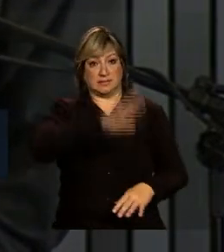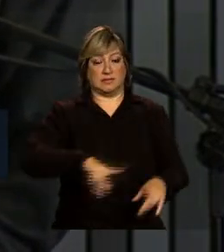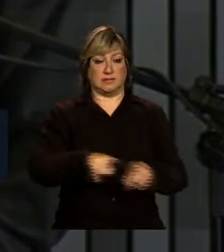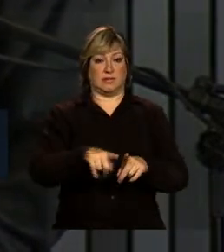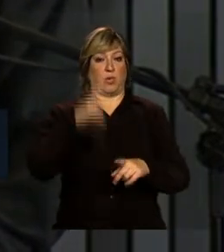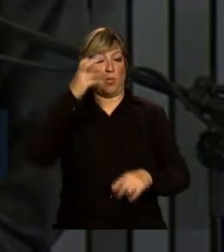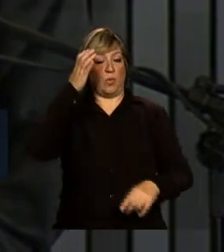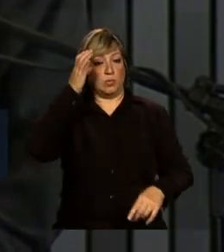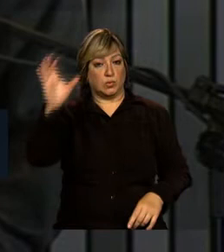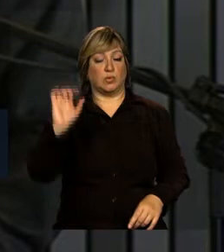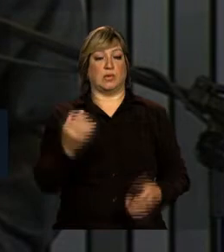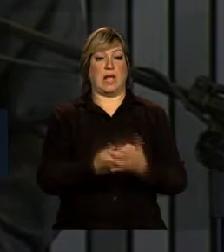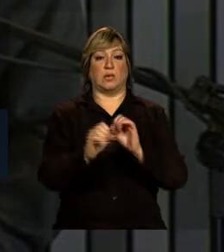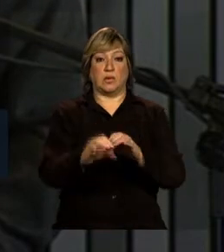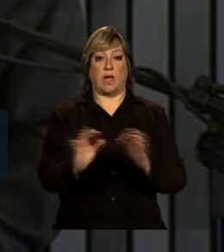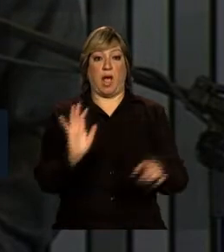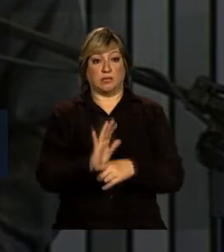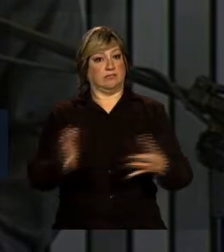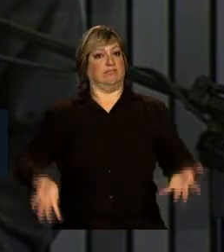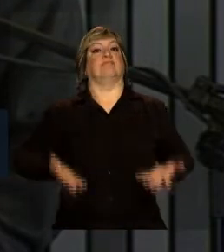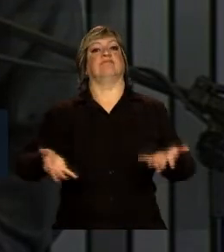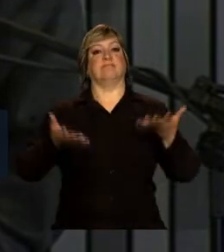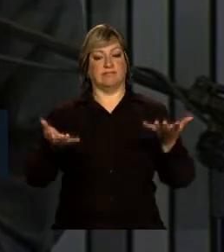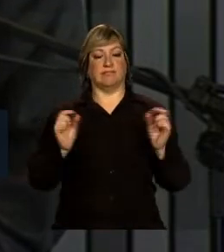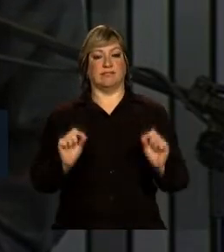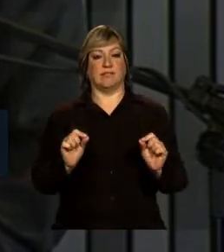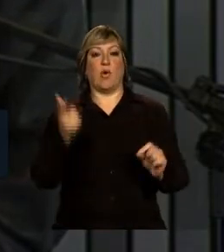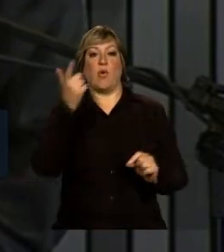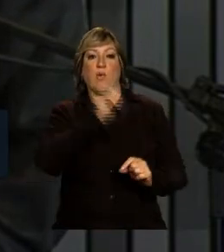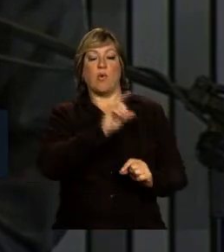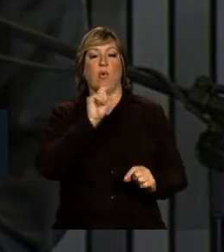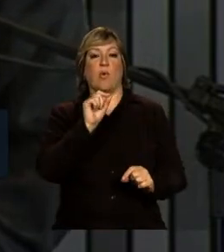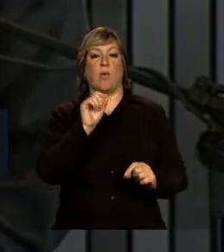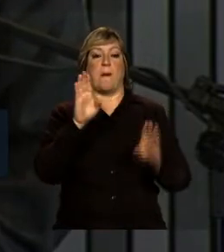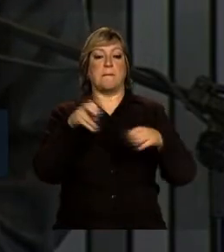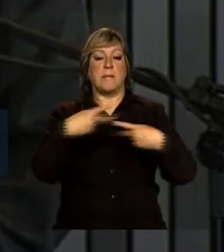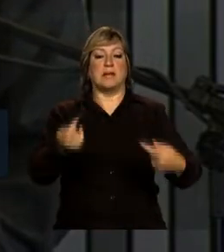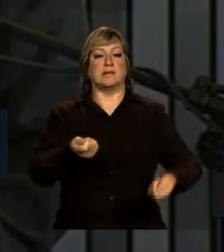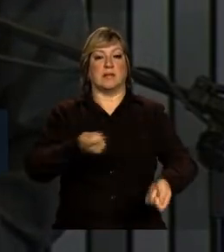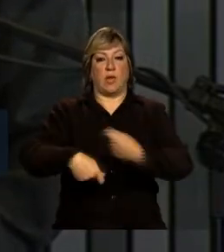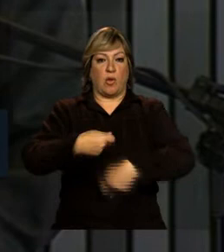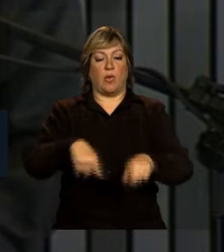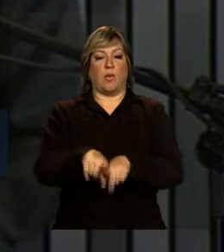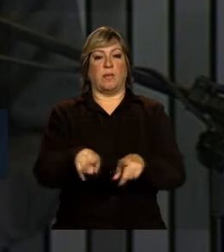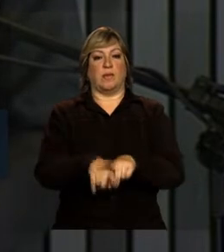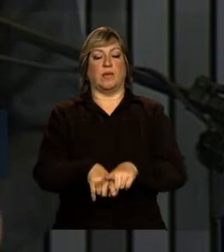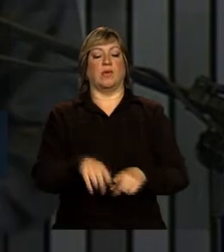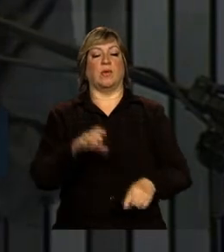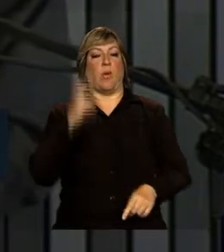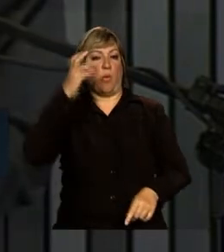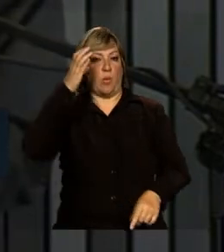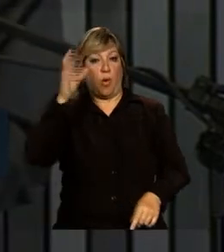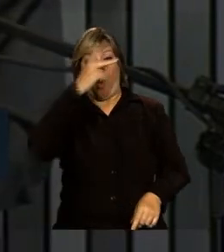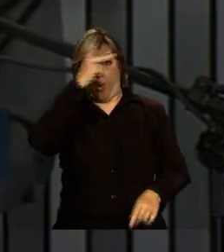cultura. Eleva a autoestima na perspectiva do acesso aos bens econômicos e culturais dos povos descendentes